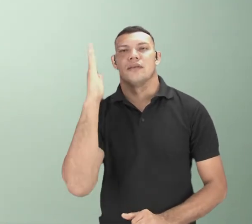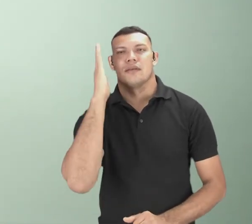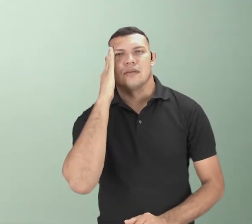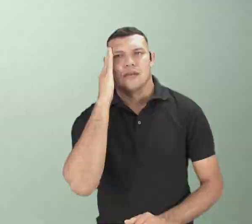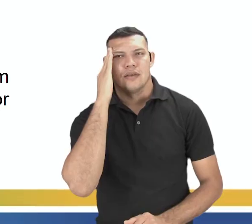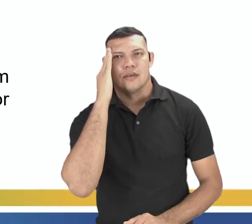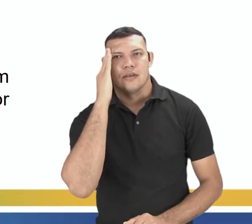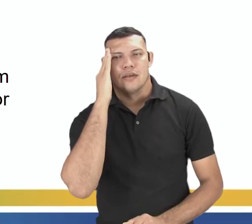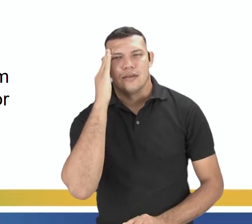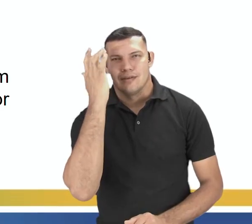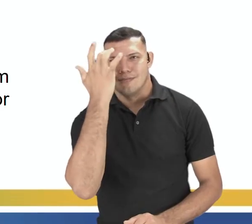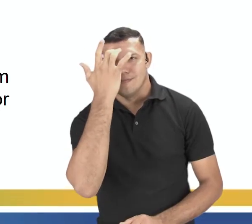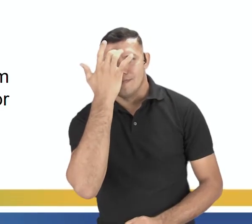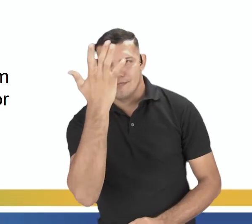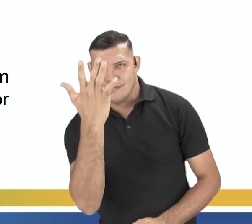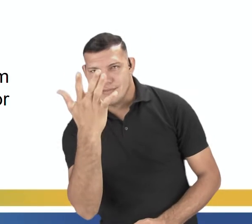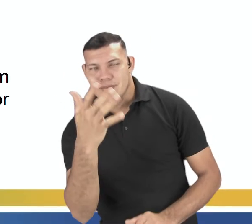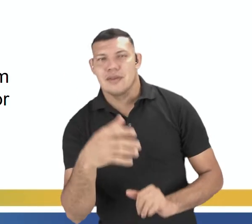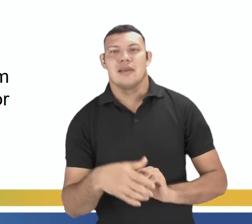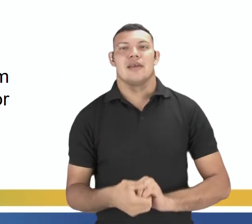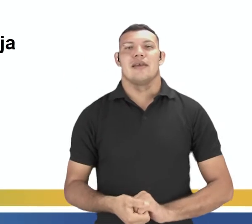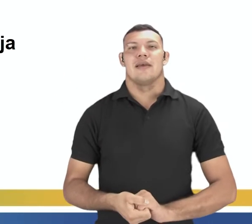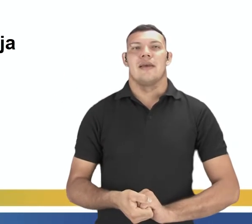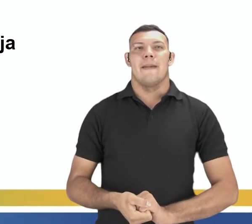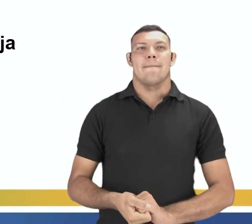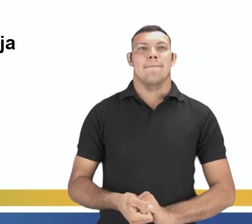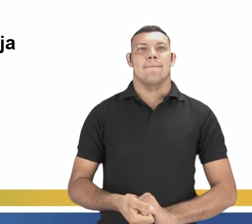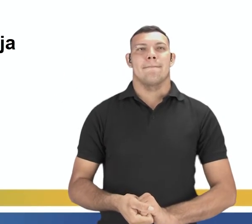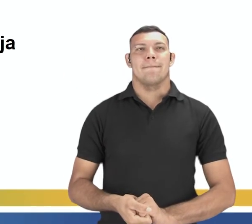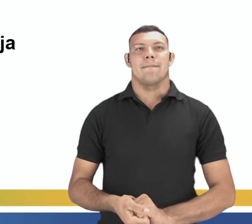Infelizmente. Fácil, né, gente?